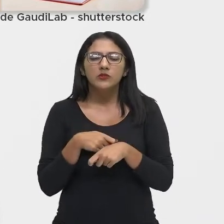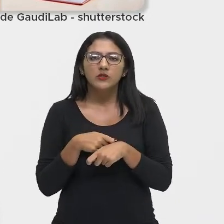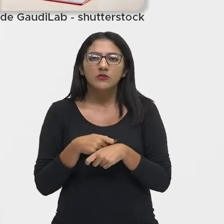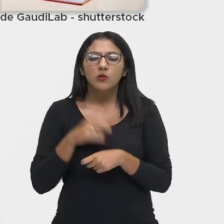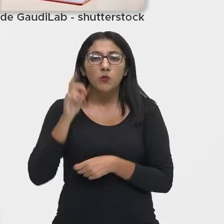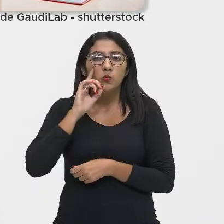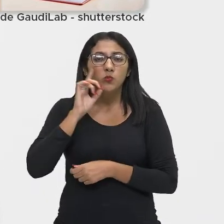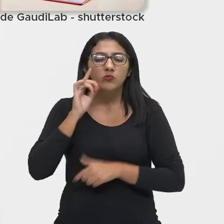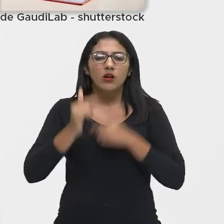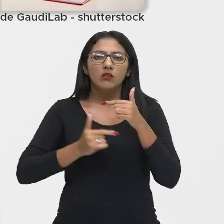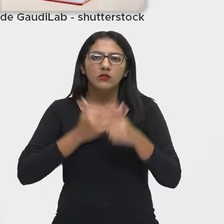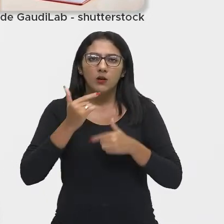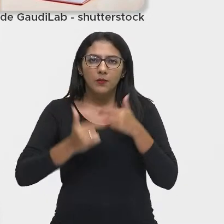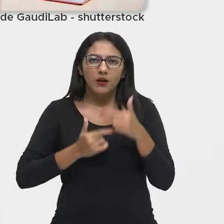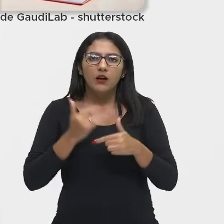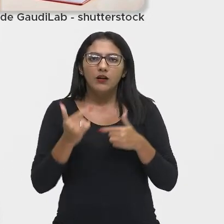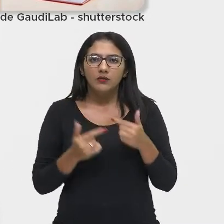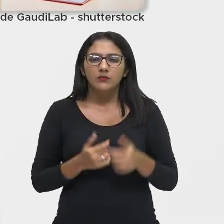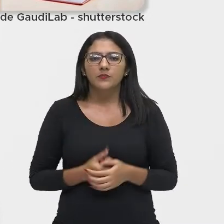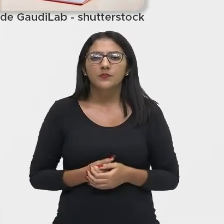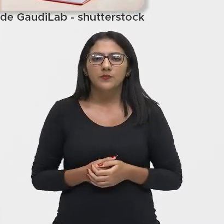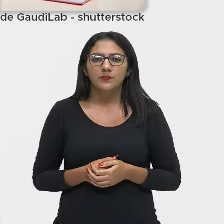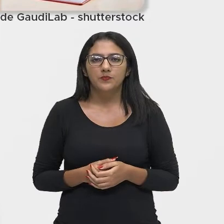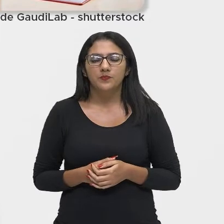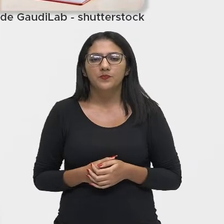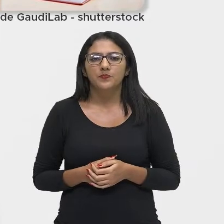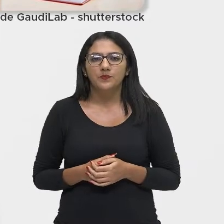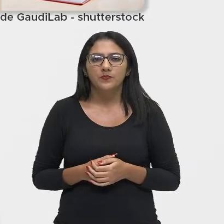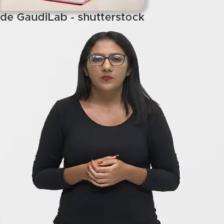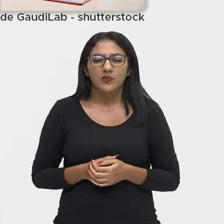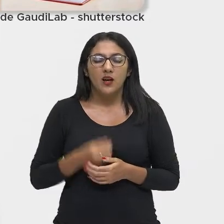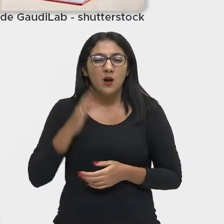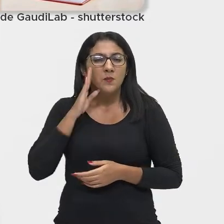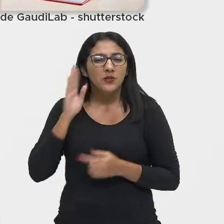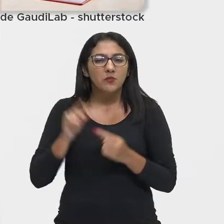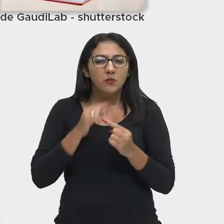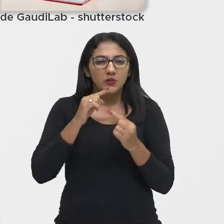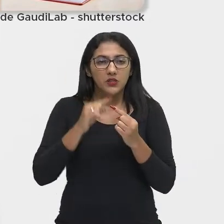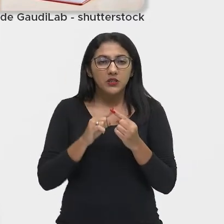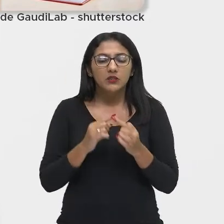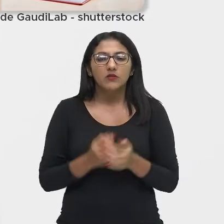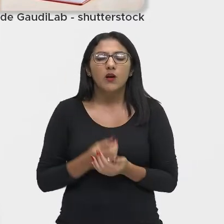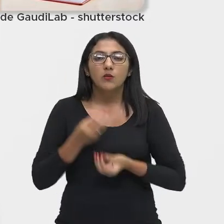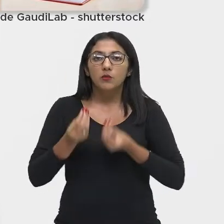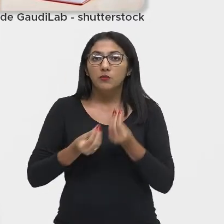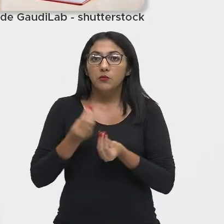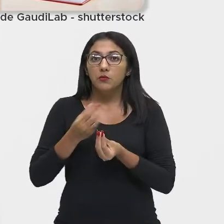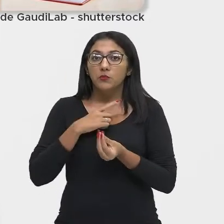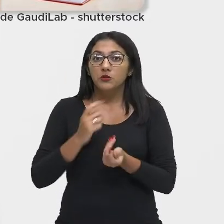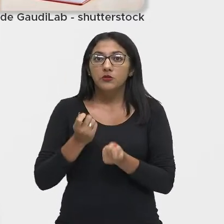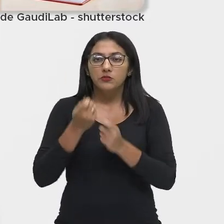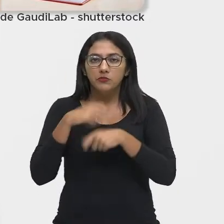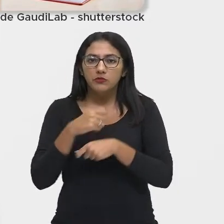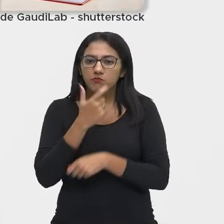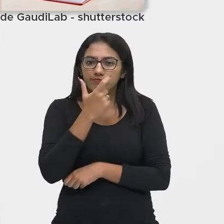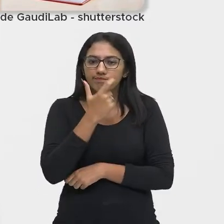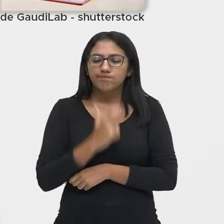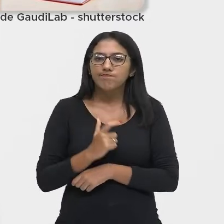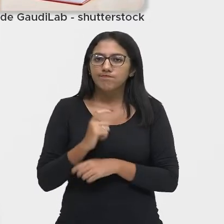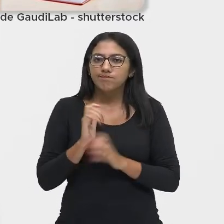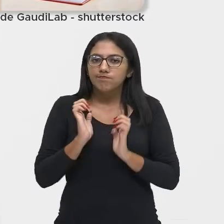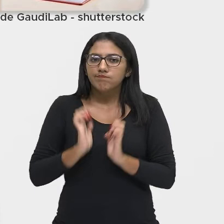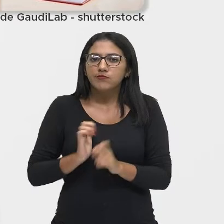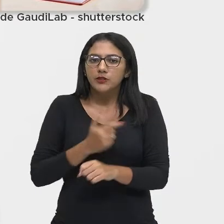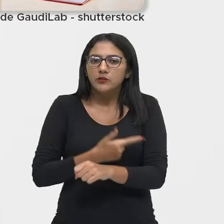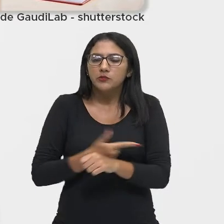suas funções diárias, tá? A grande questão aqui é a forma como você vai se portar numa